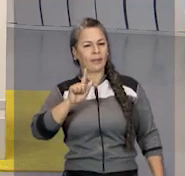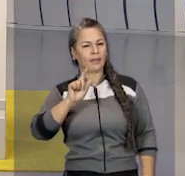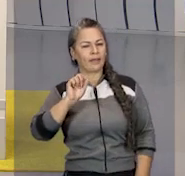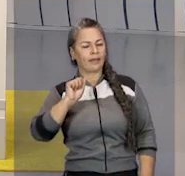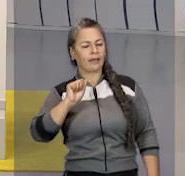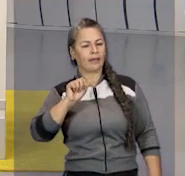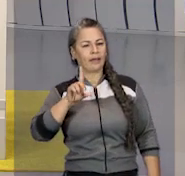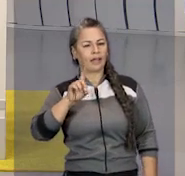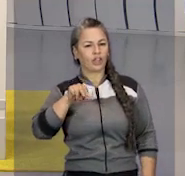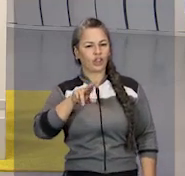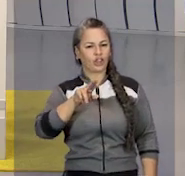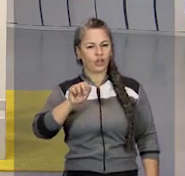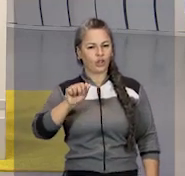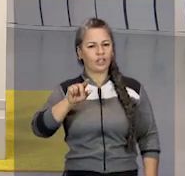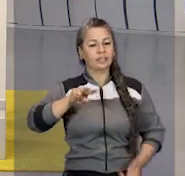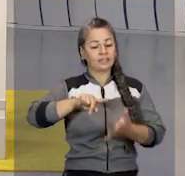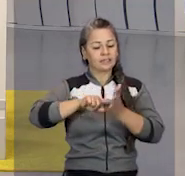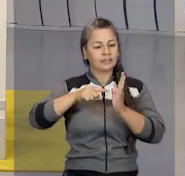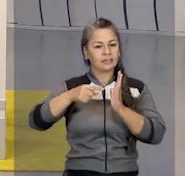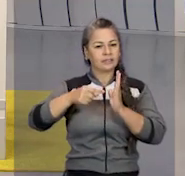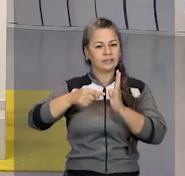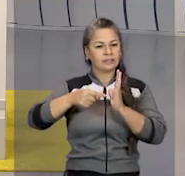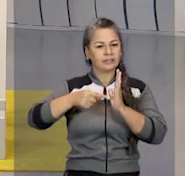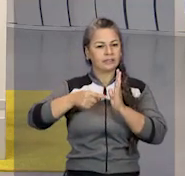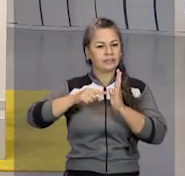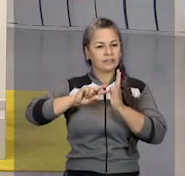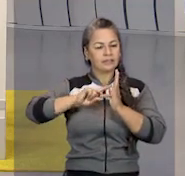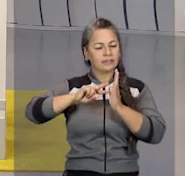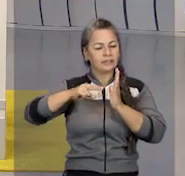determinada, está determinada aí, né,